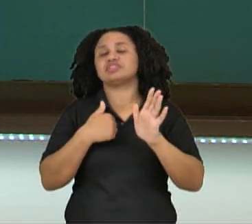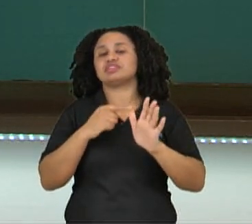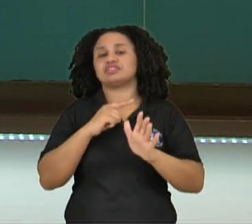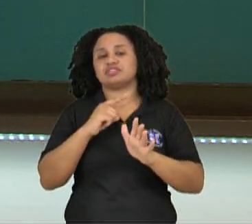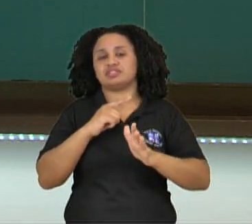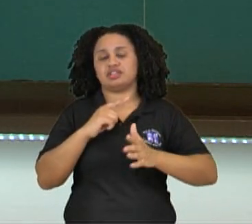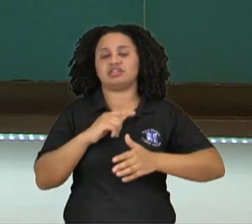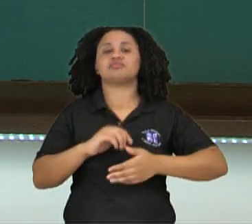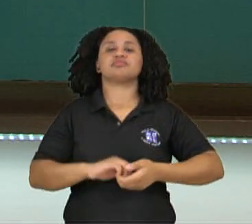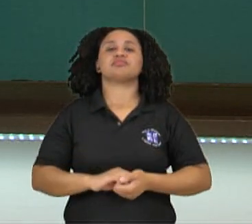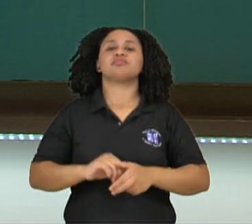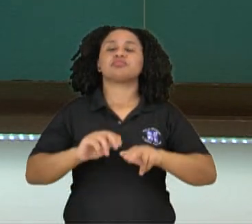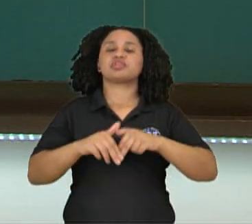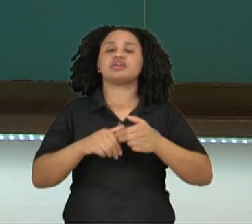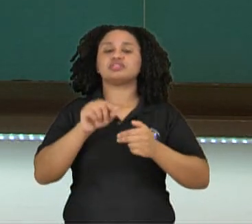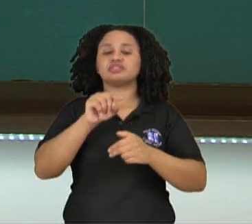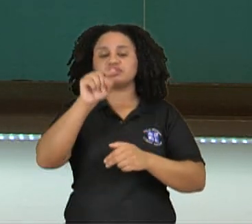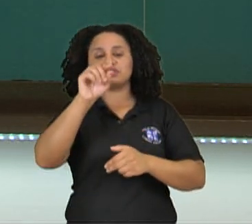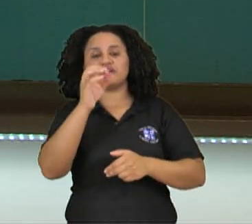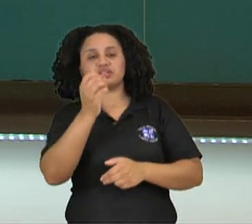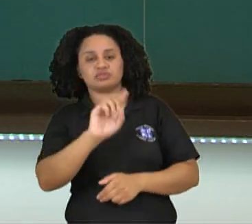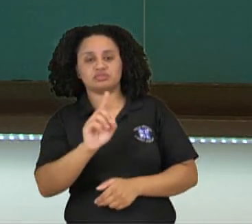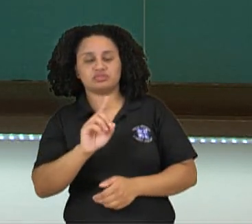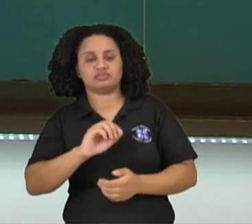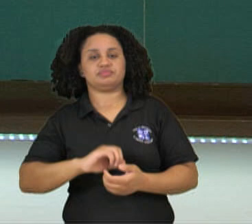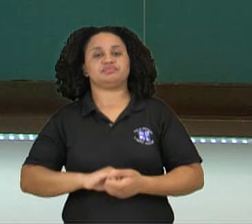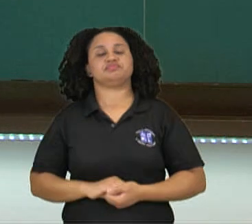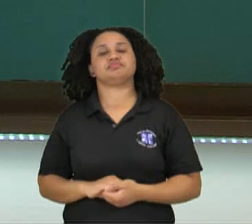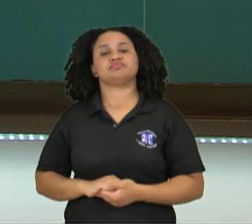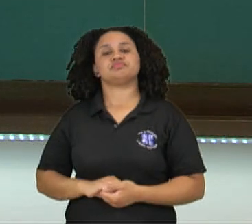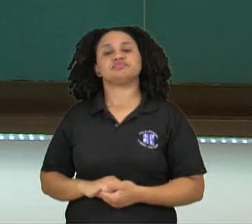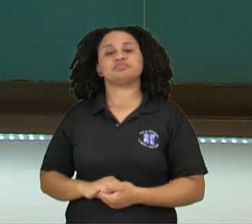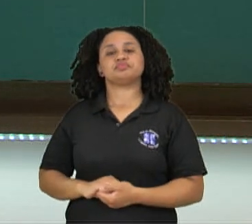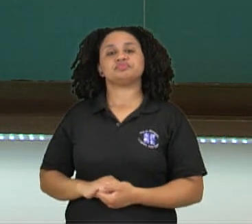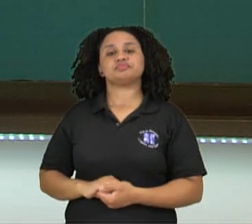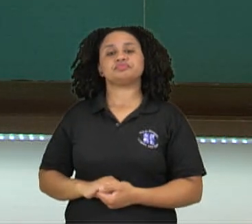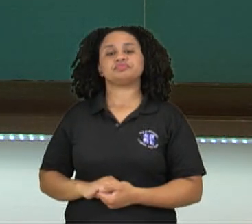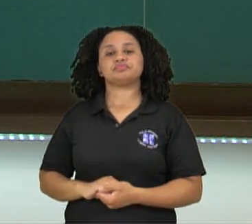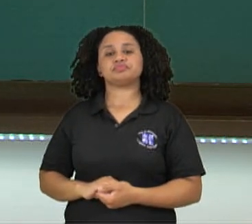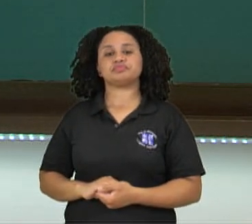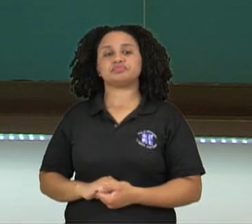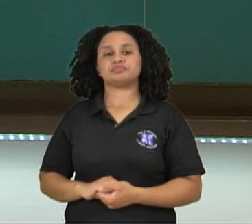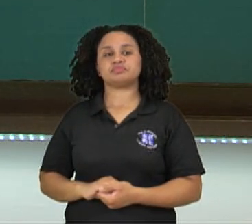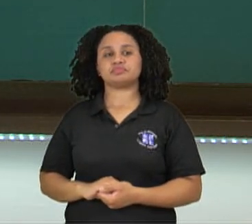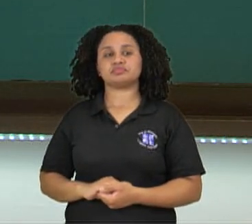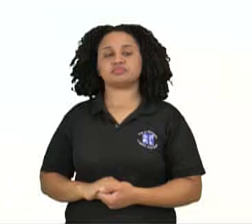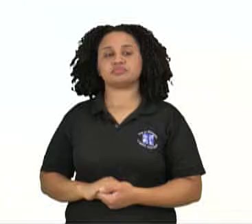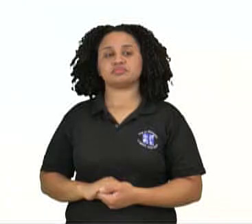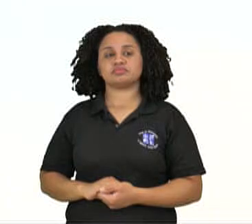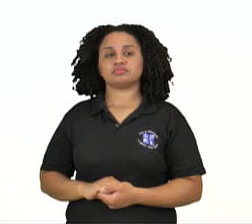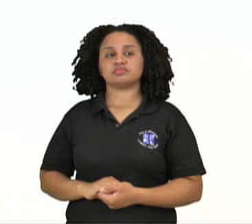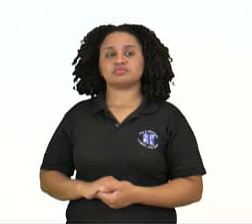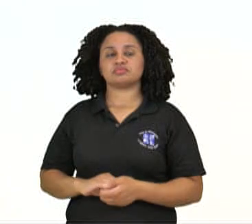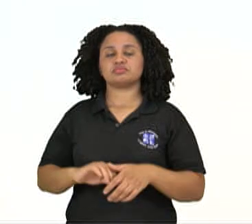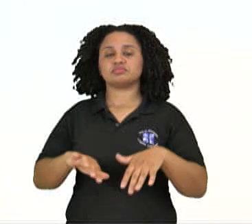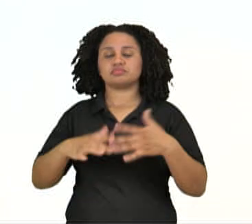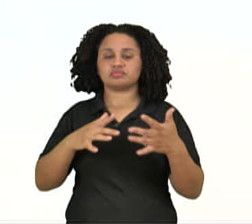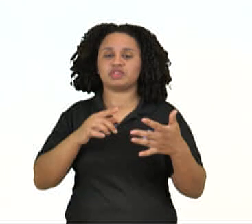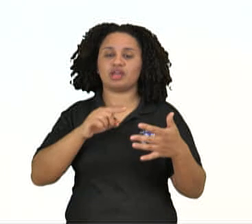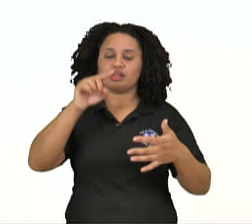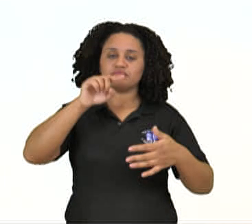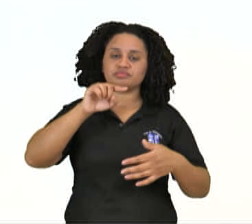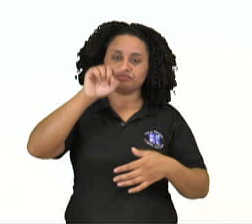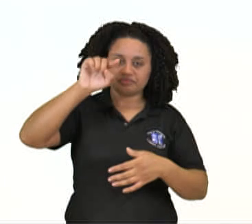ocorre em função do acento, certo? Ou da falta dele, né? Ou da ausência dele. Então, acentos